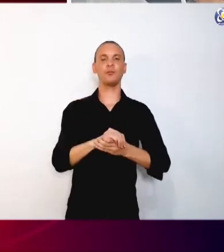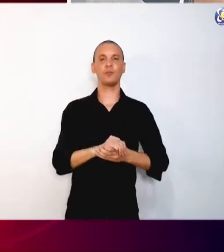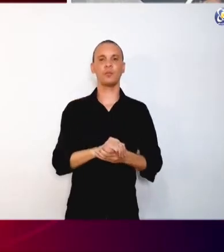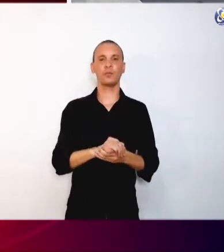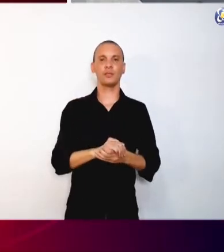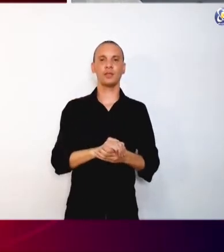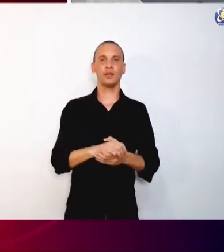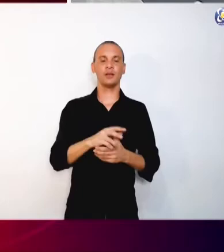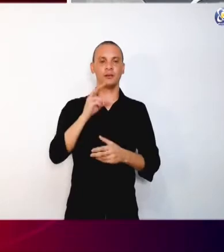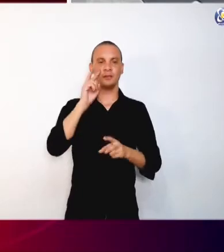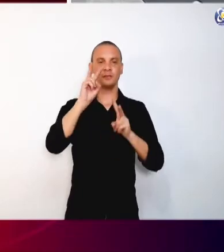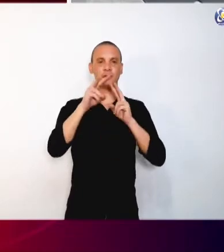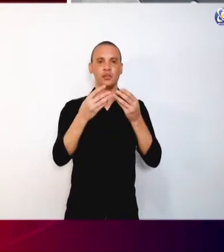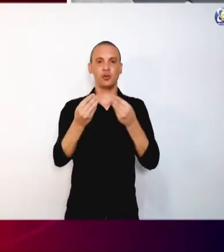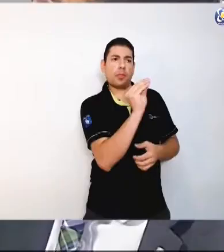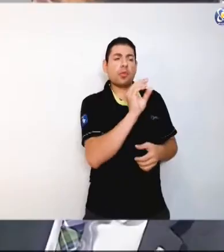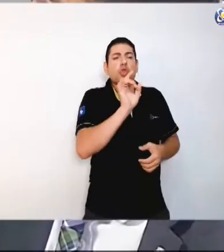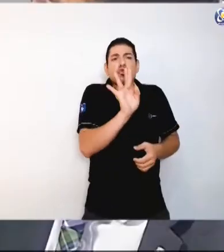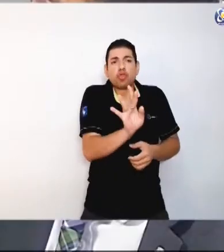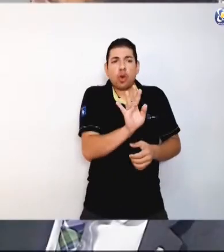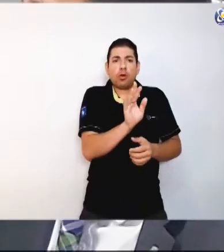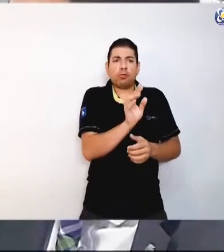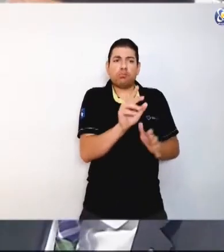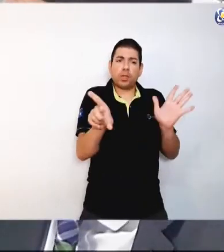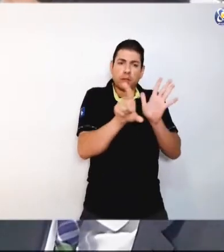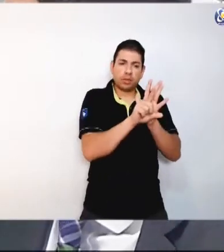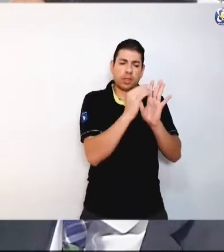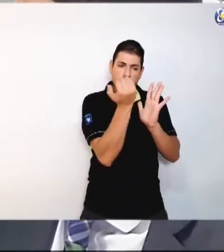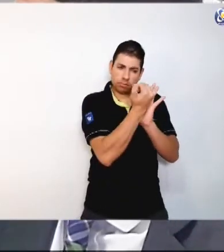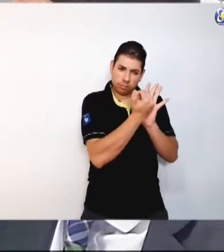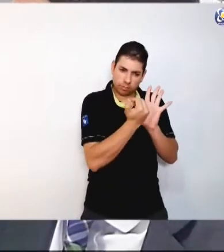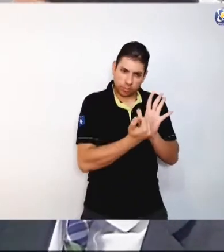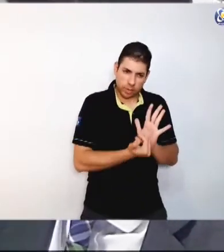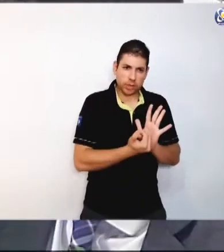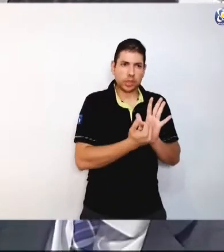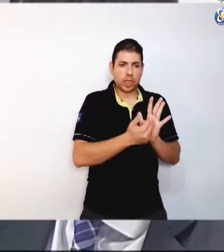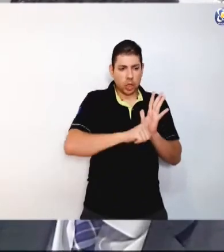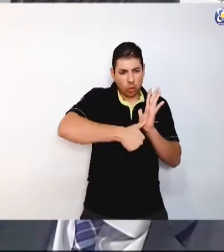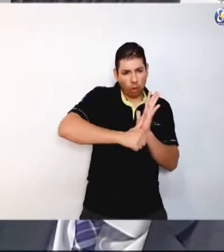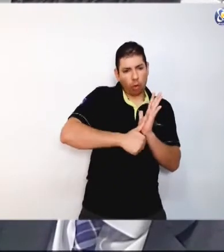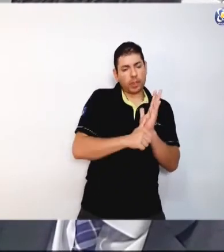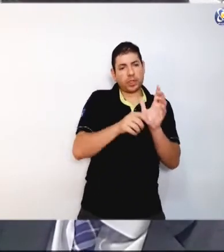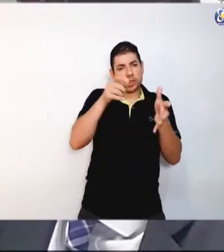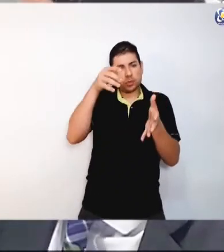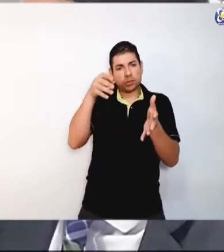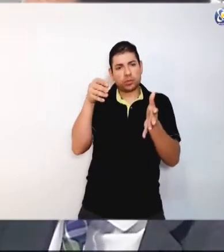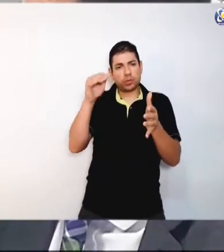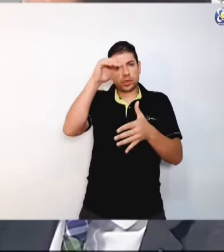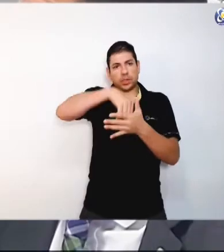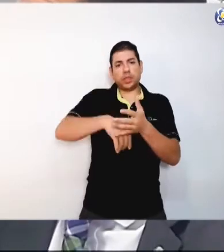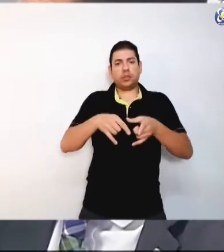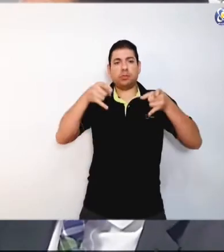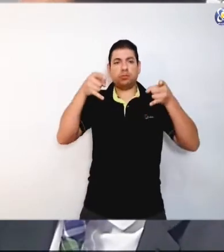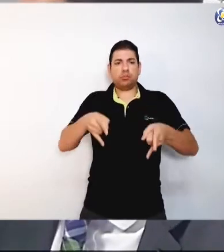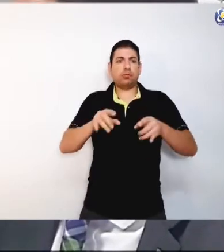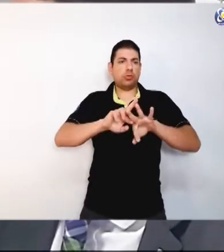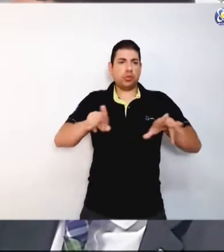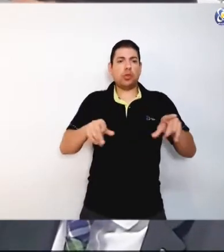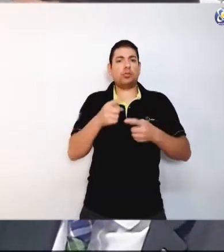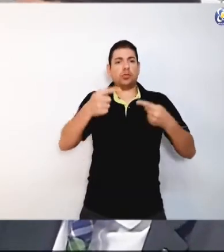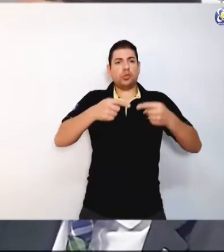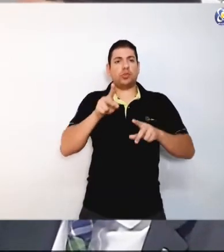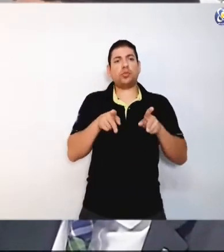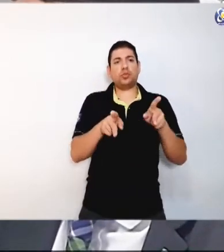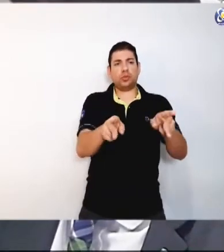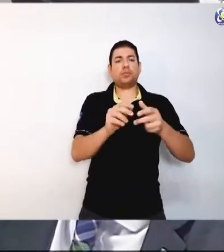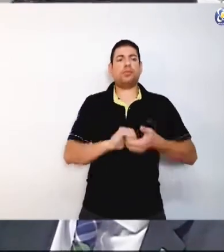chama Ilson Tavares. Já o vereador Zé Fernandes denominou de Estrada Municipal dos Oiãs, a via localizada